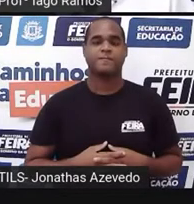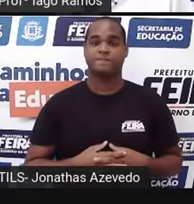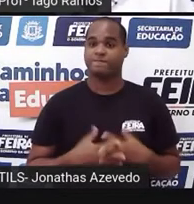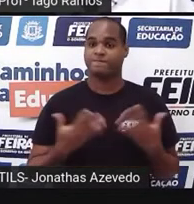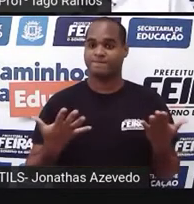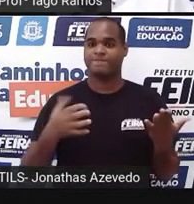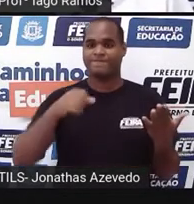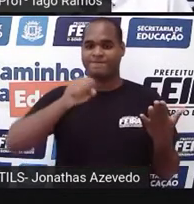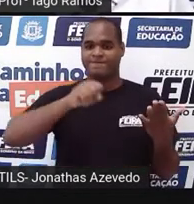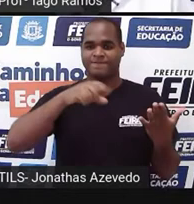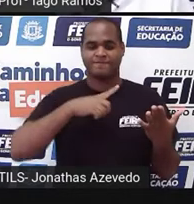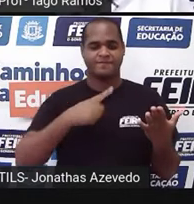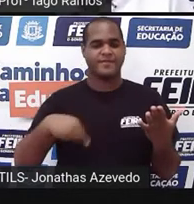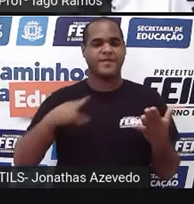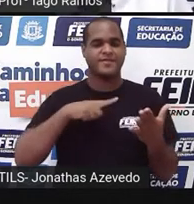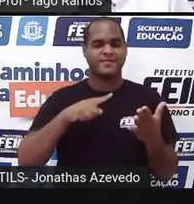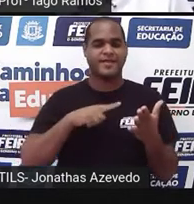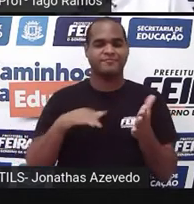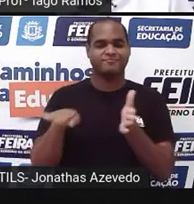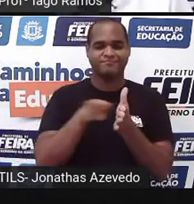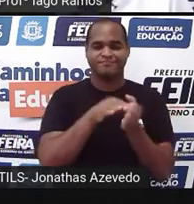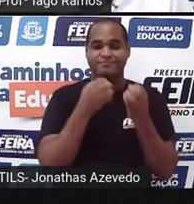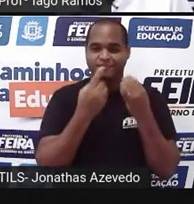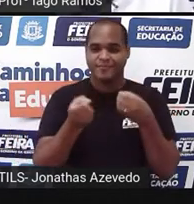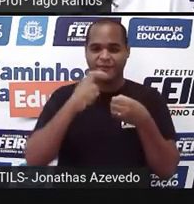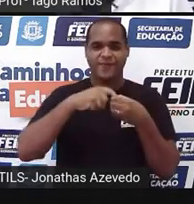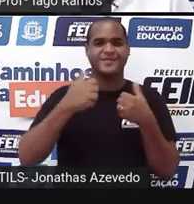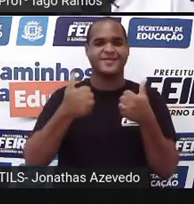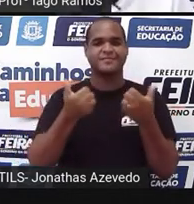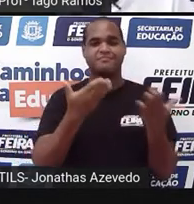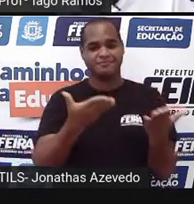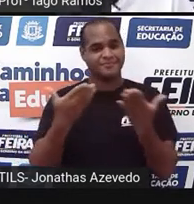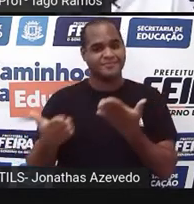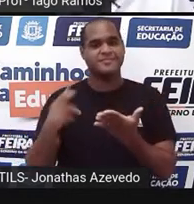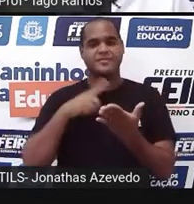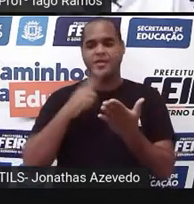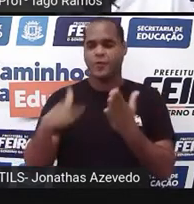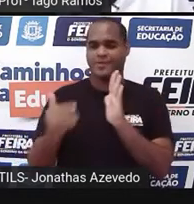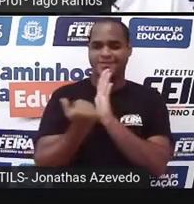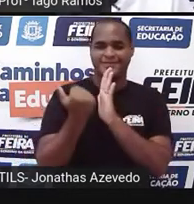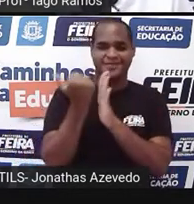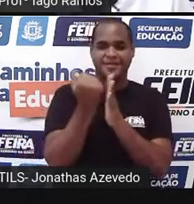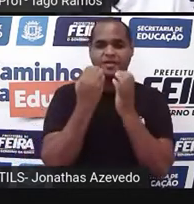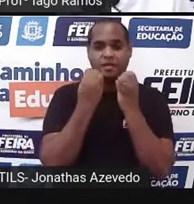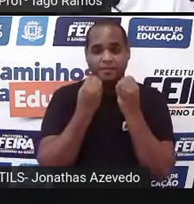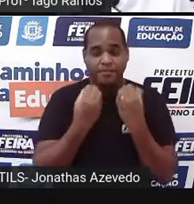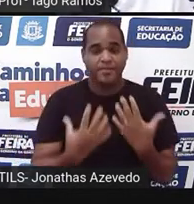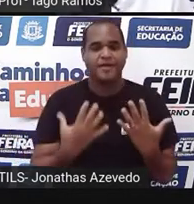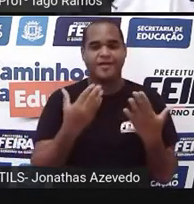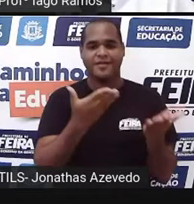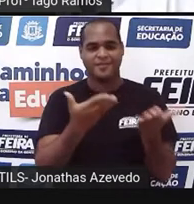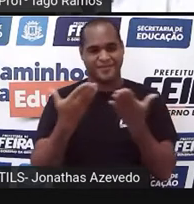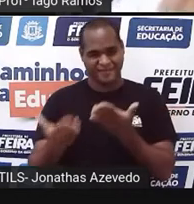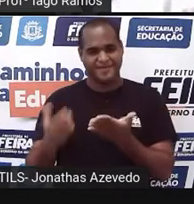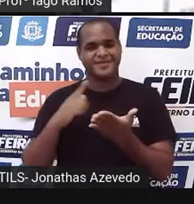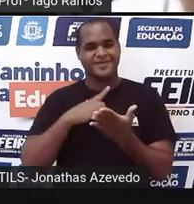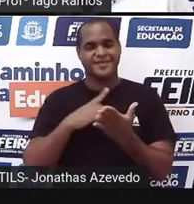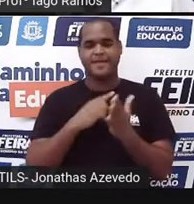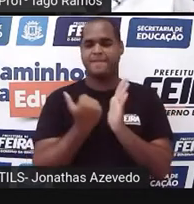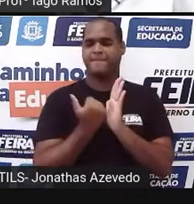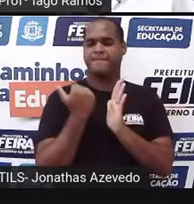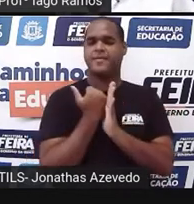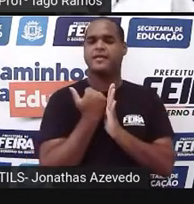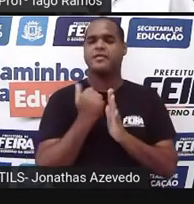e é isso aí chegamos estamos de volta sejam bem-vindos mais uma vez sejam bem-vindos mais uma vez